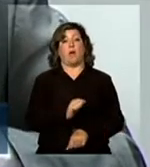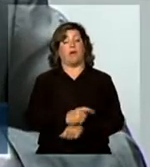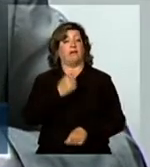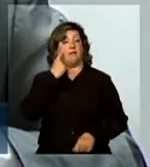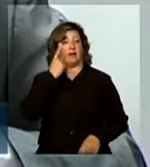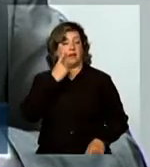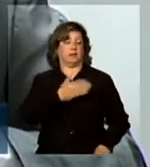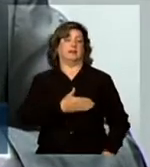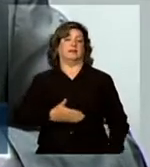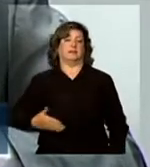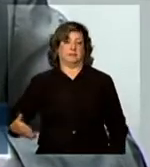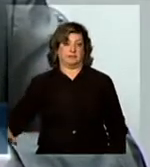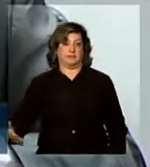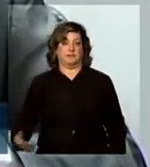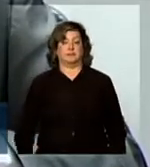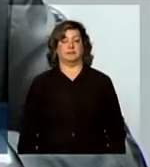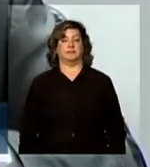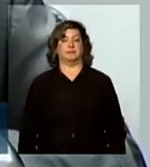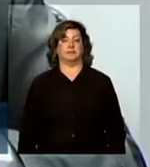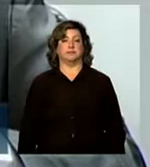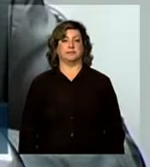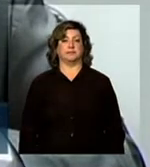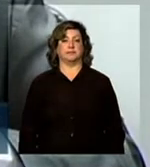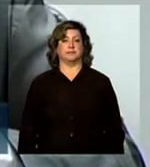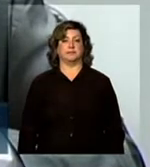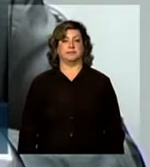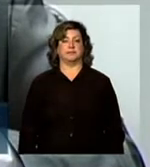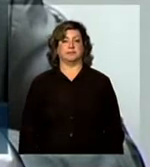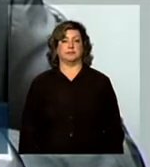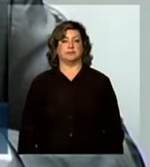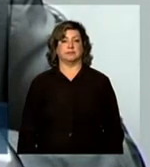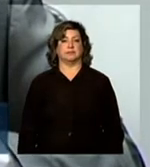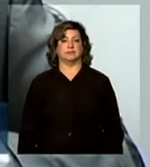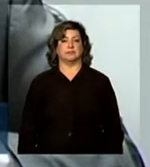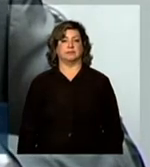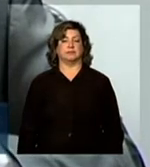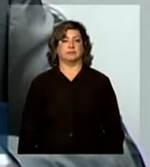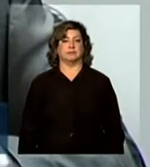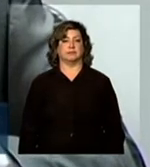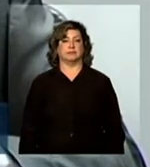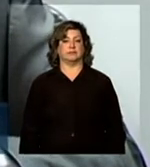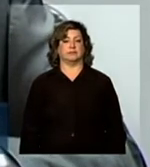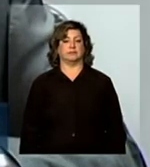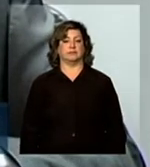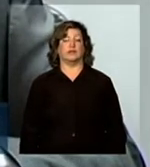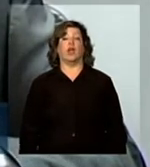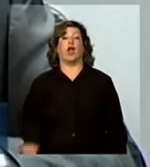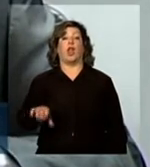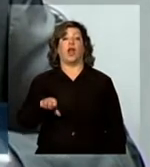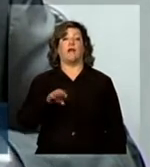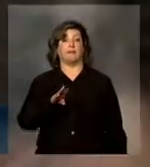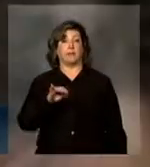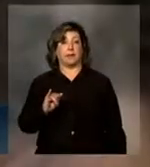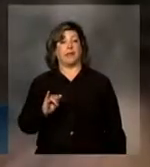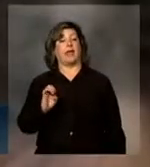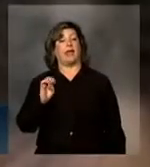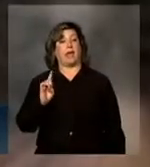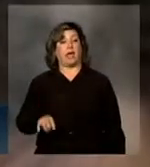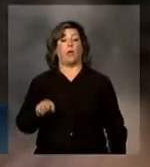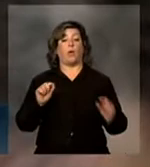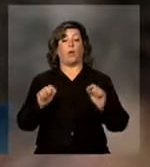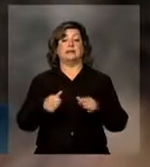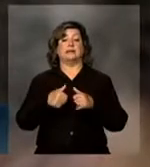para que isto possa ser equacionado. 9 bi. 9 bi é o que está